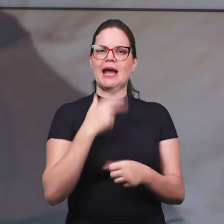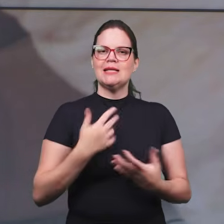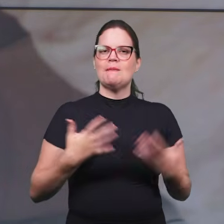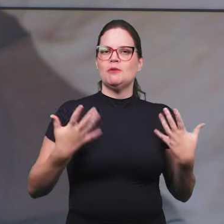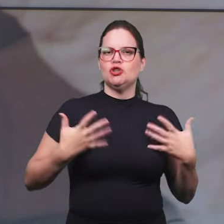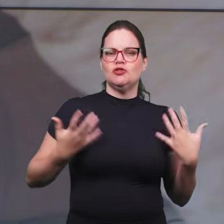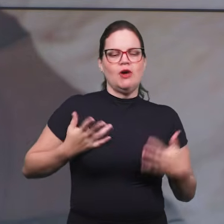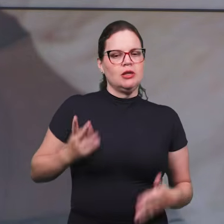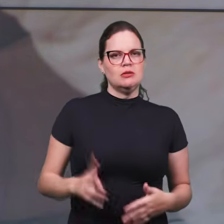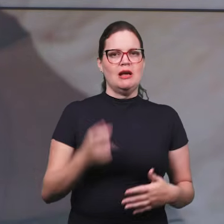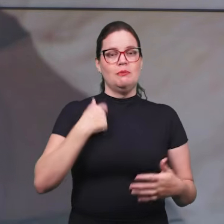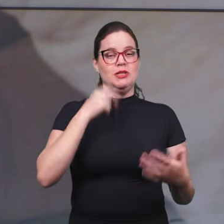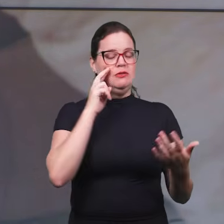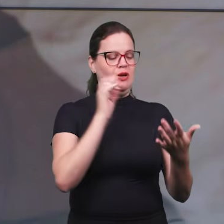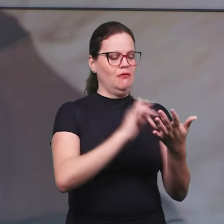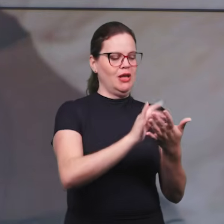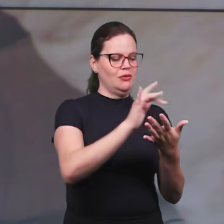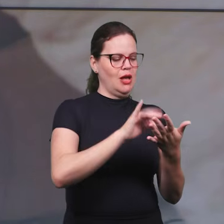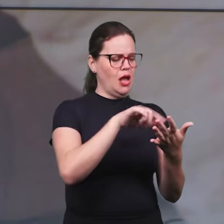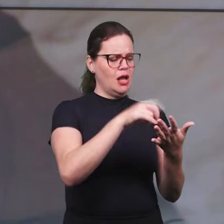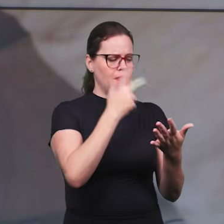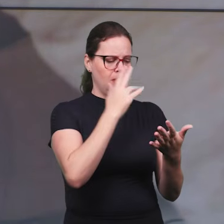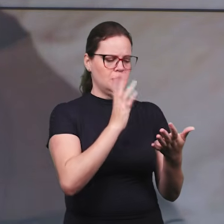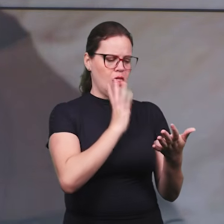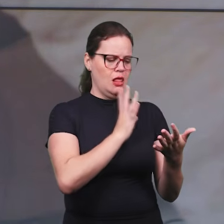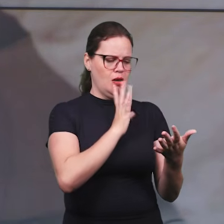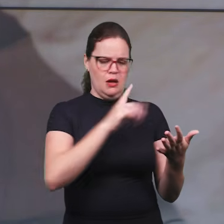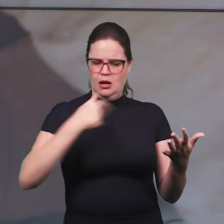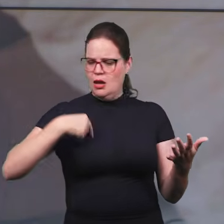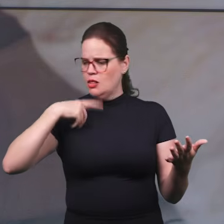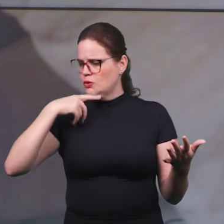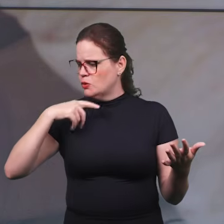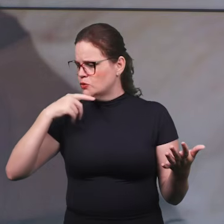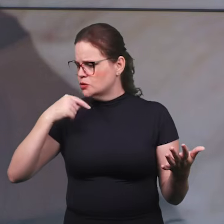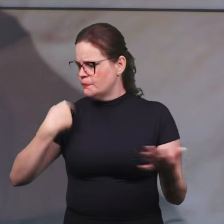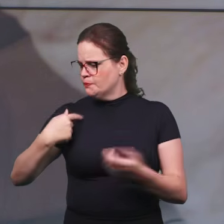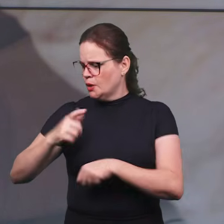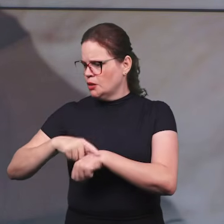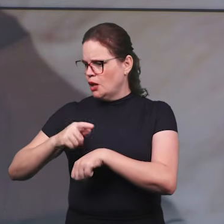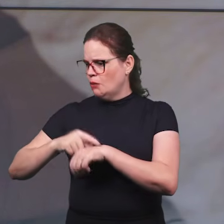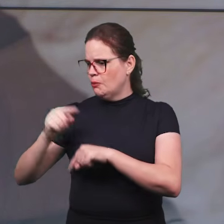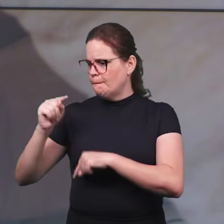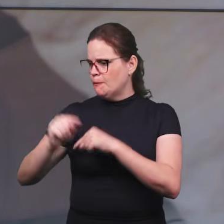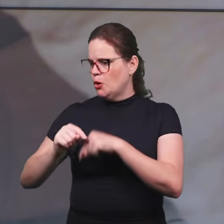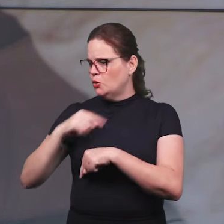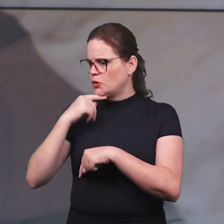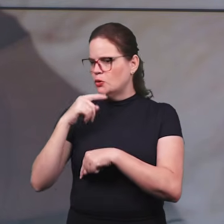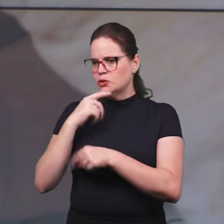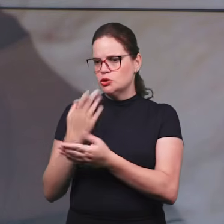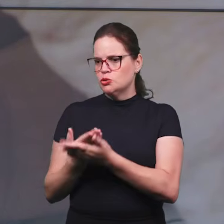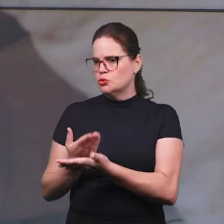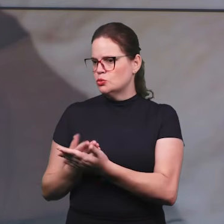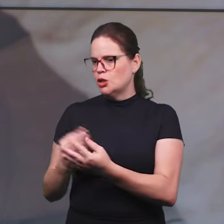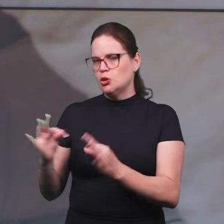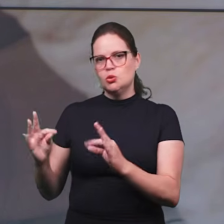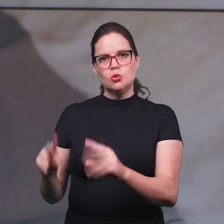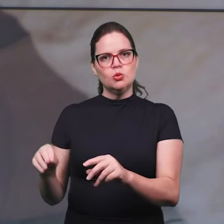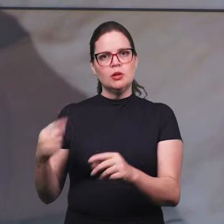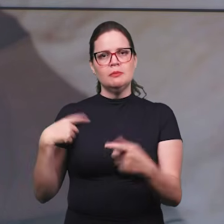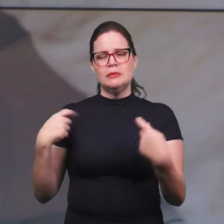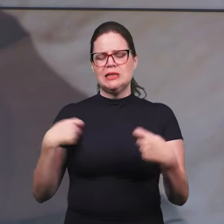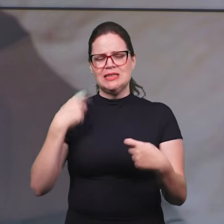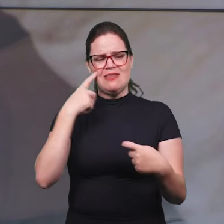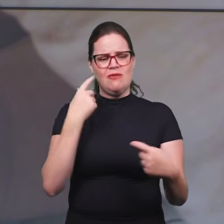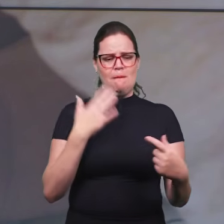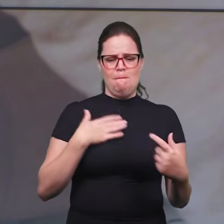estou motivado, e você fica olhando a sua rotina, que muitas vezes tem pouco tempo para estudar, tem que